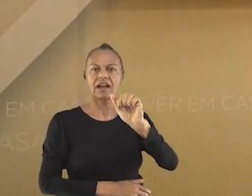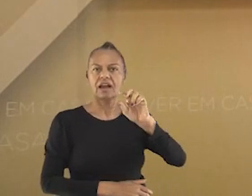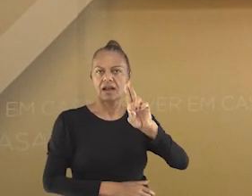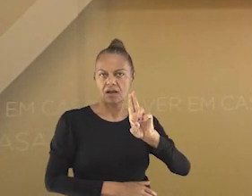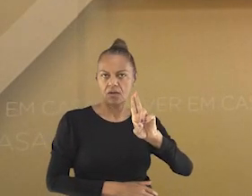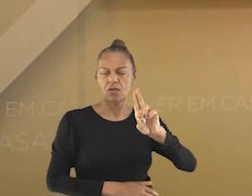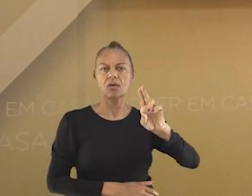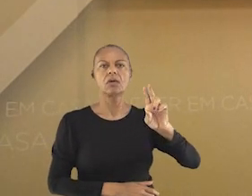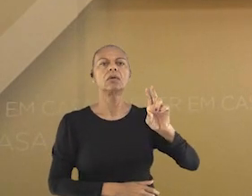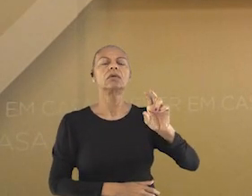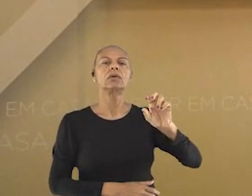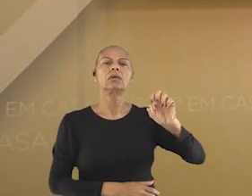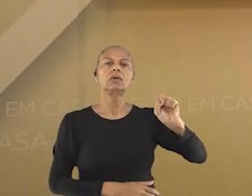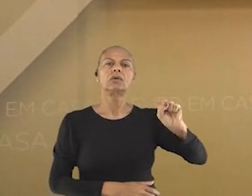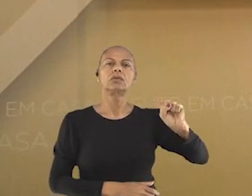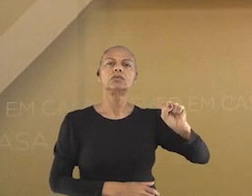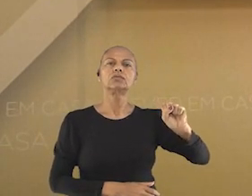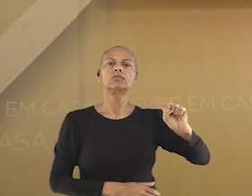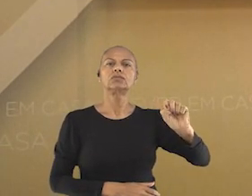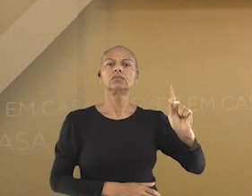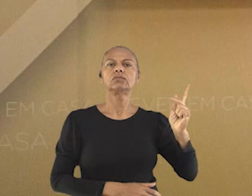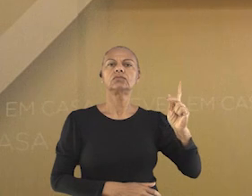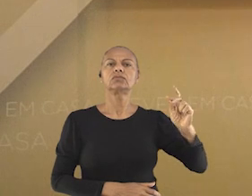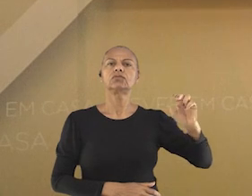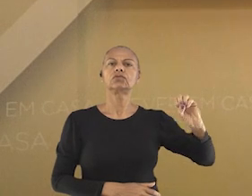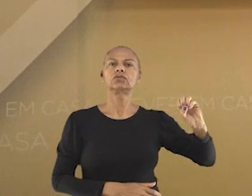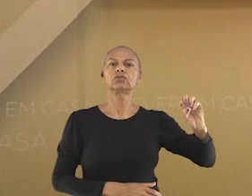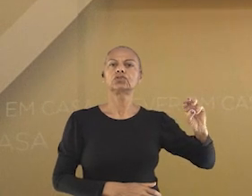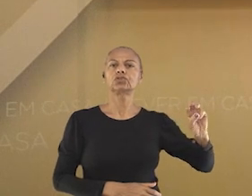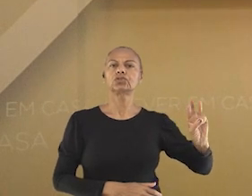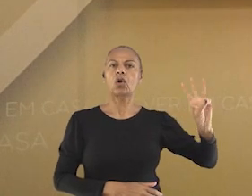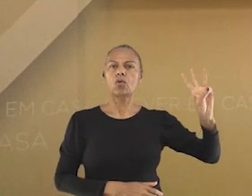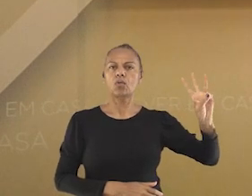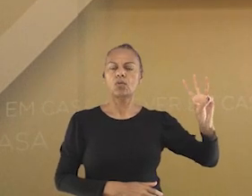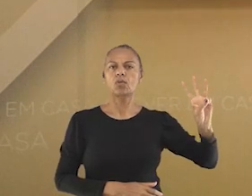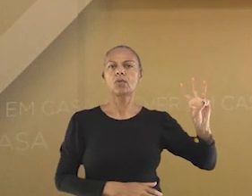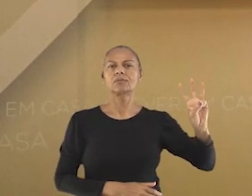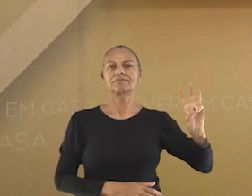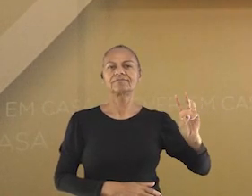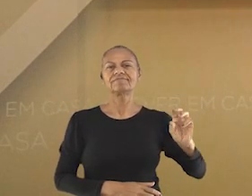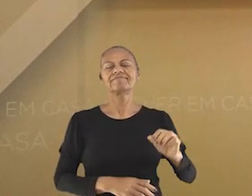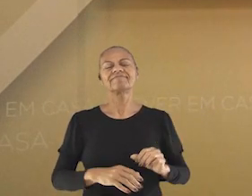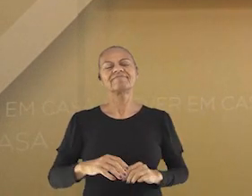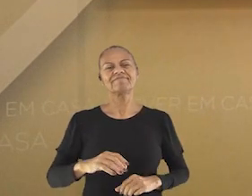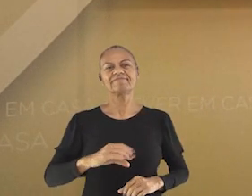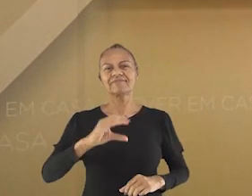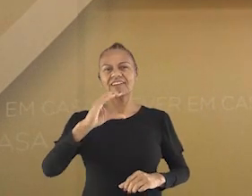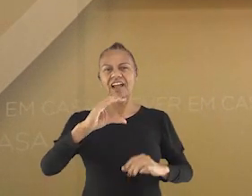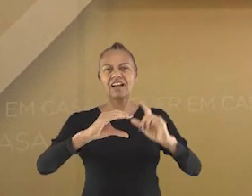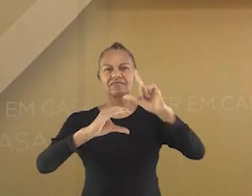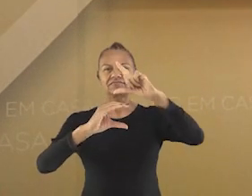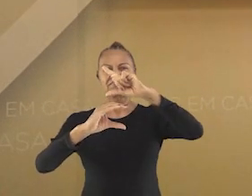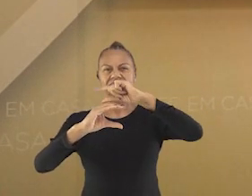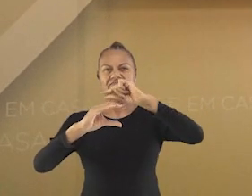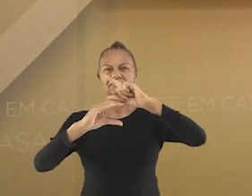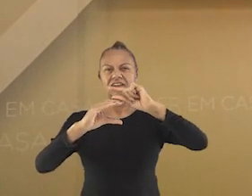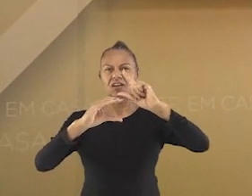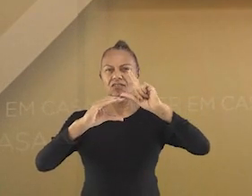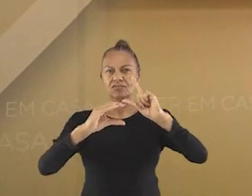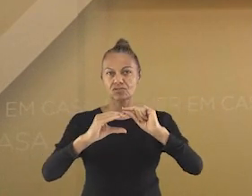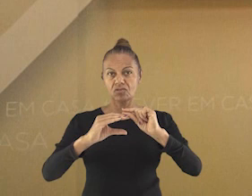que tornou-se uma grande rede de chocolates finos do mundo. Esta empresa está em